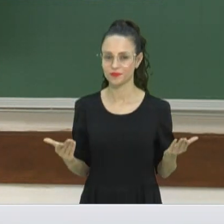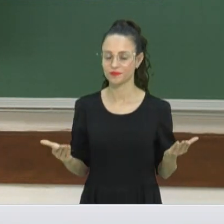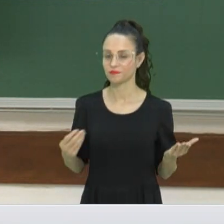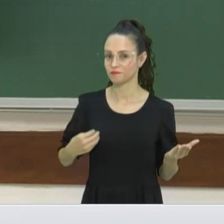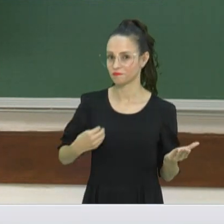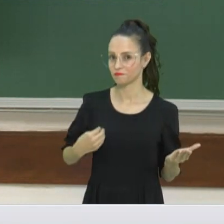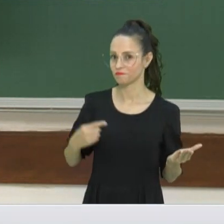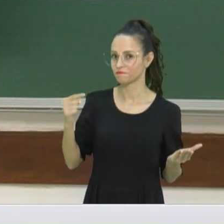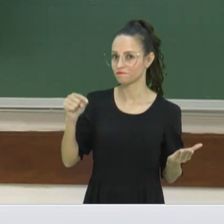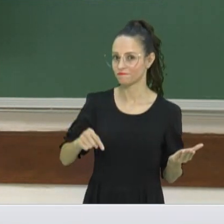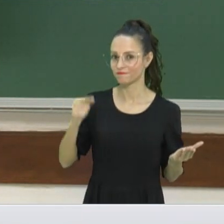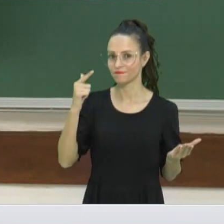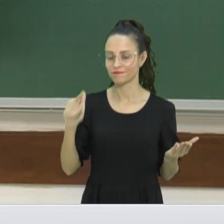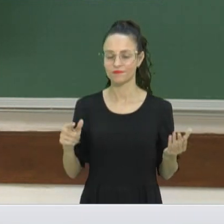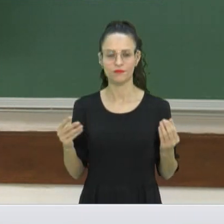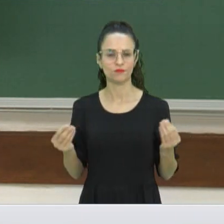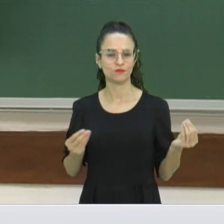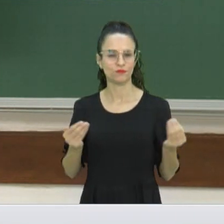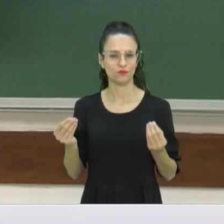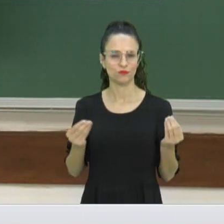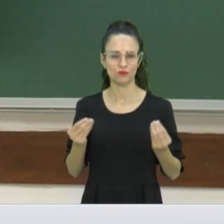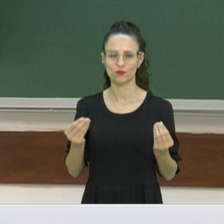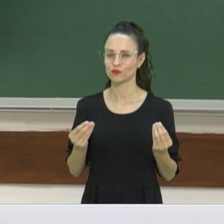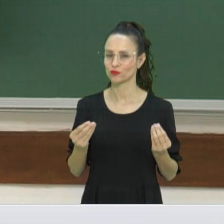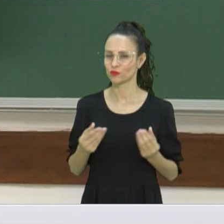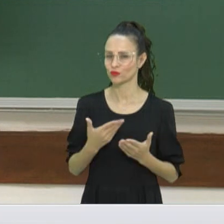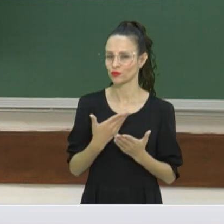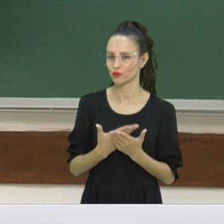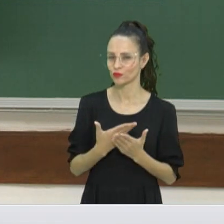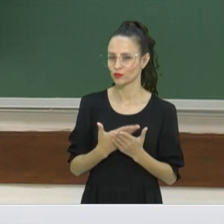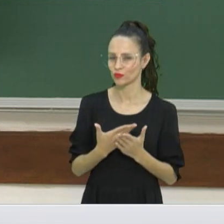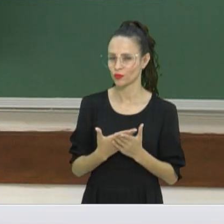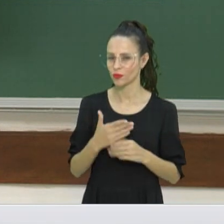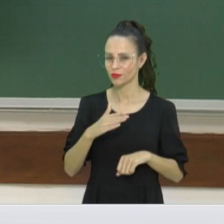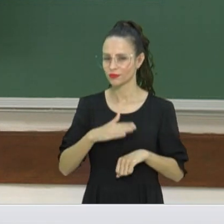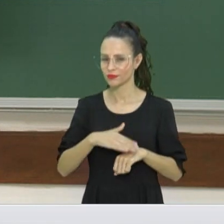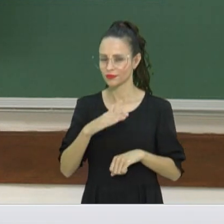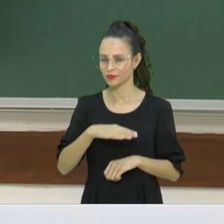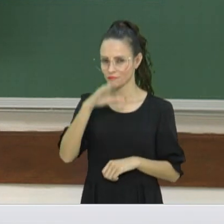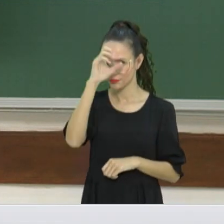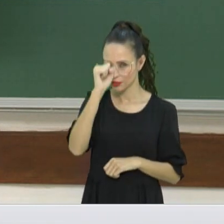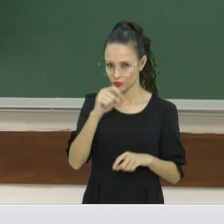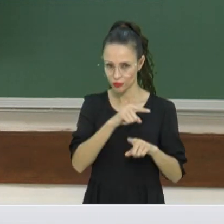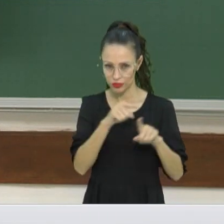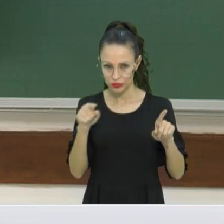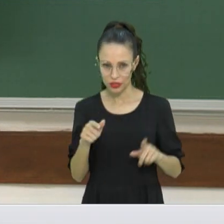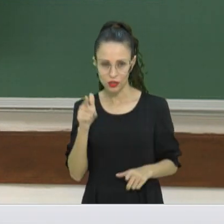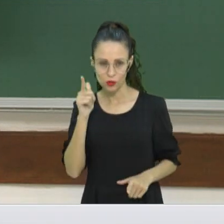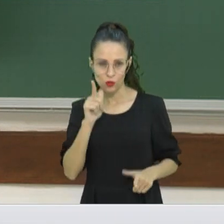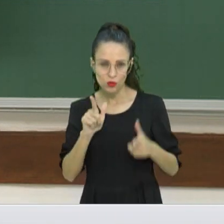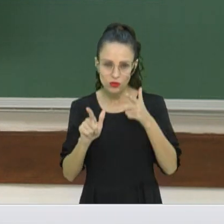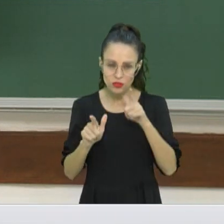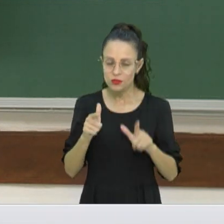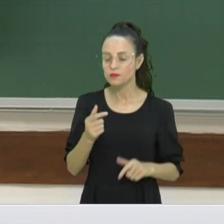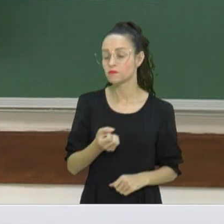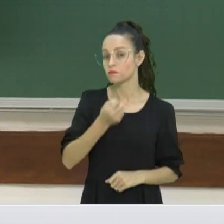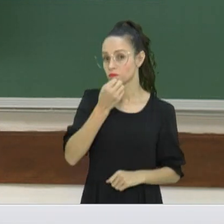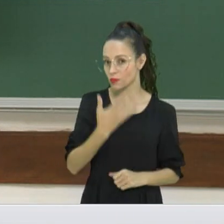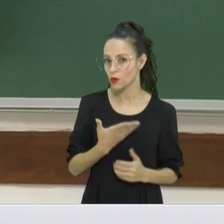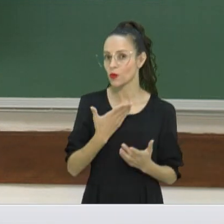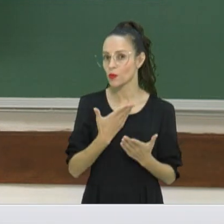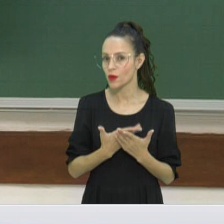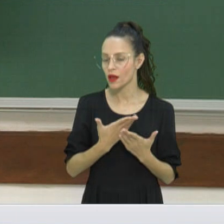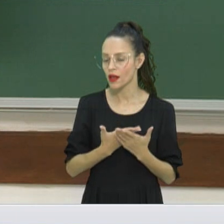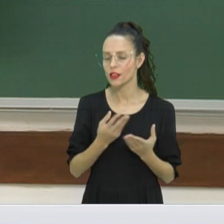volta. Como é que estão essas aulas do PMA? Você está conseguindo aprender mais um pouco? Tem sido boas as